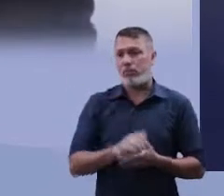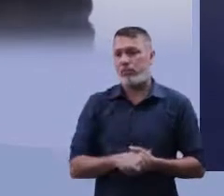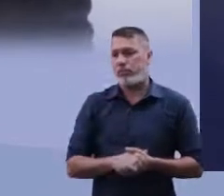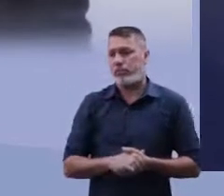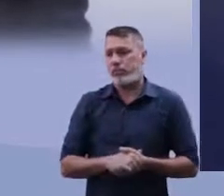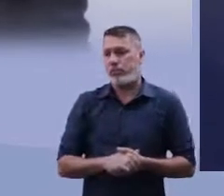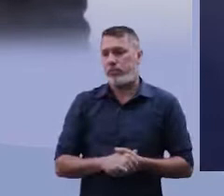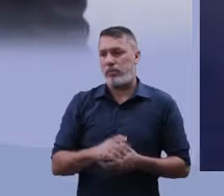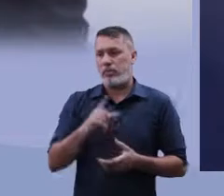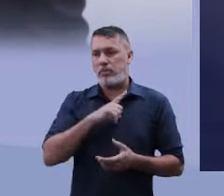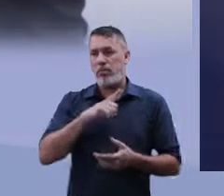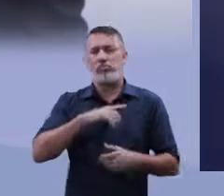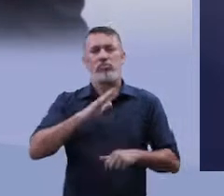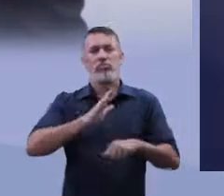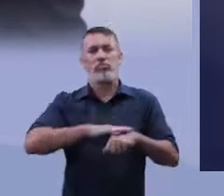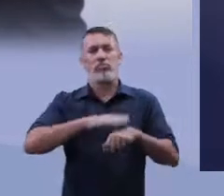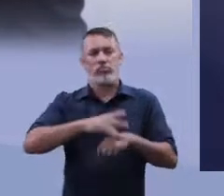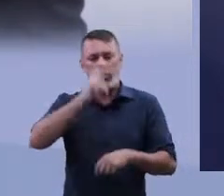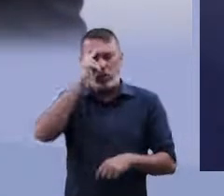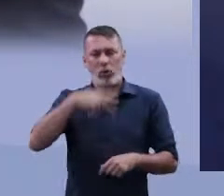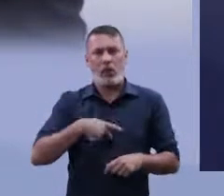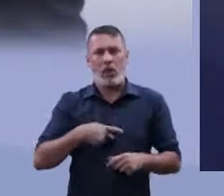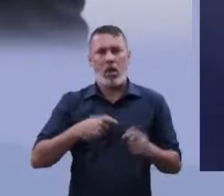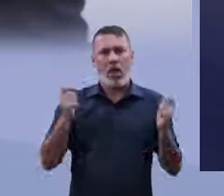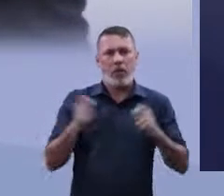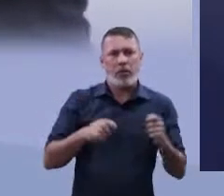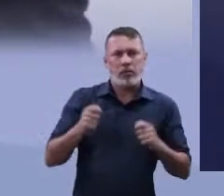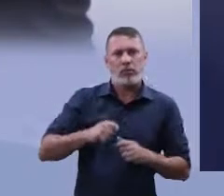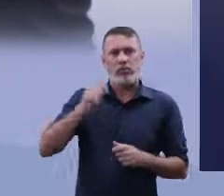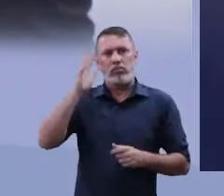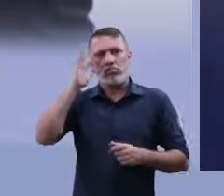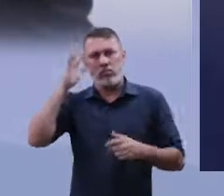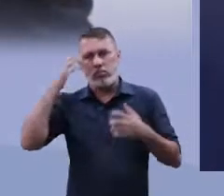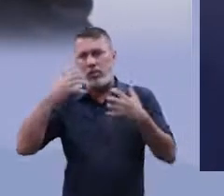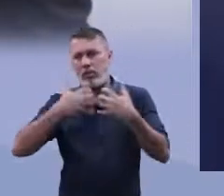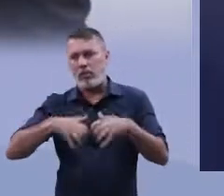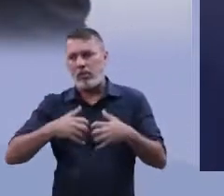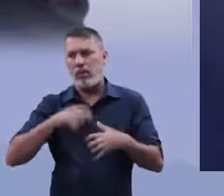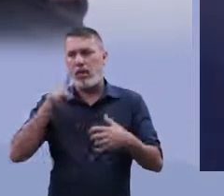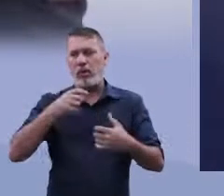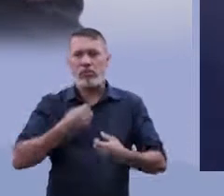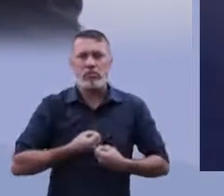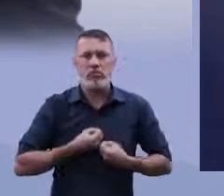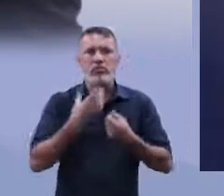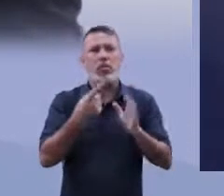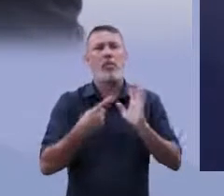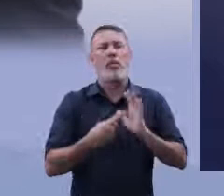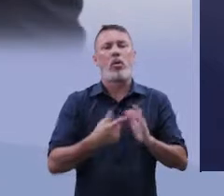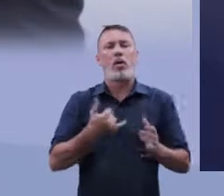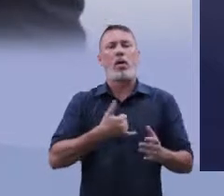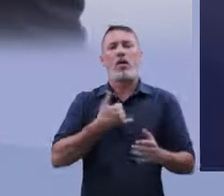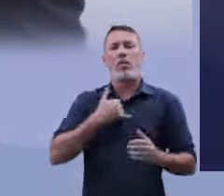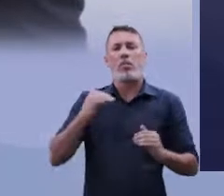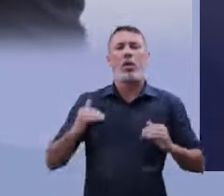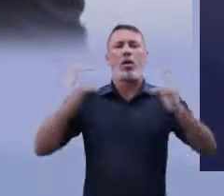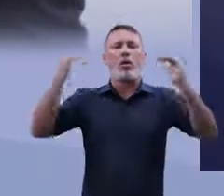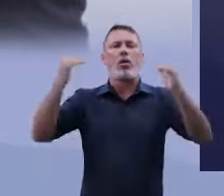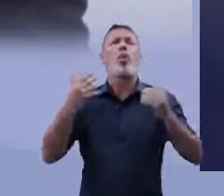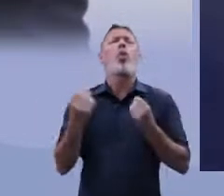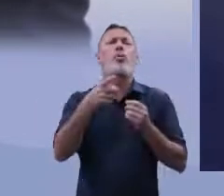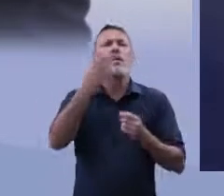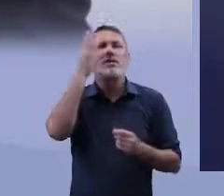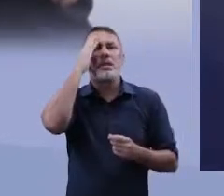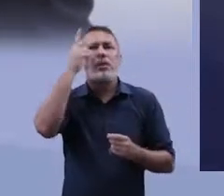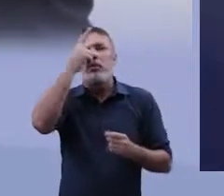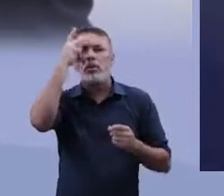A reivindicação de autonomia de capacidade racional como expressão da maioridade. Quem é o sujeito maior?